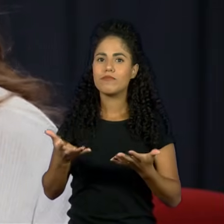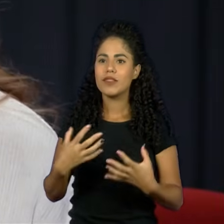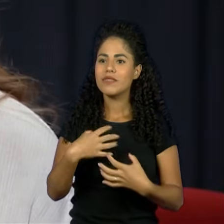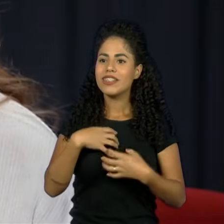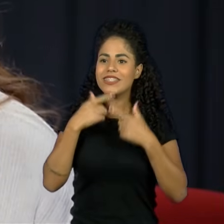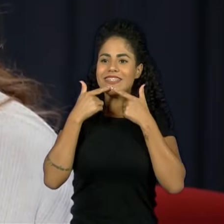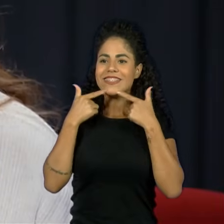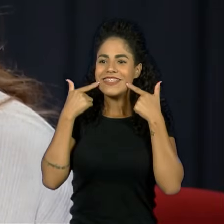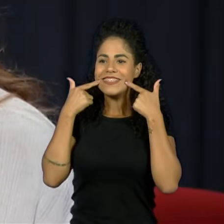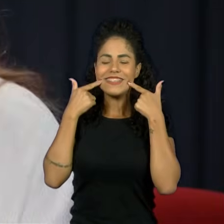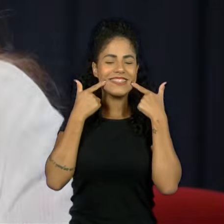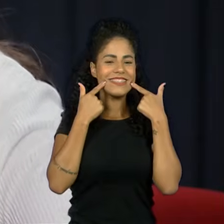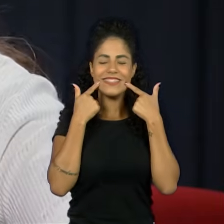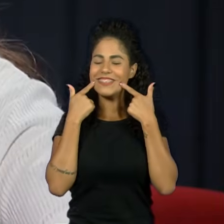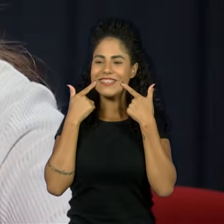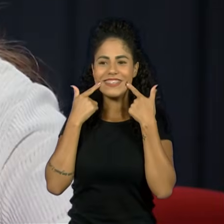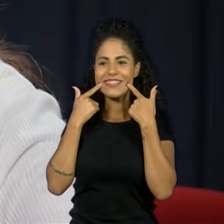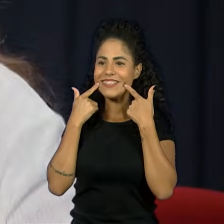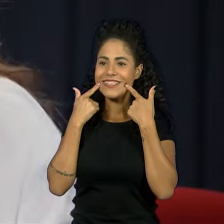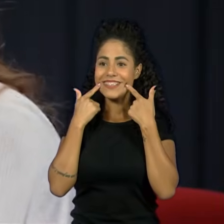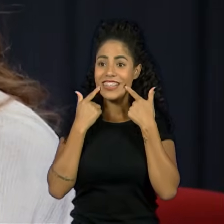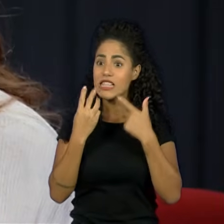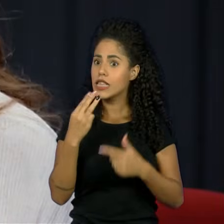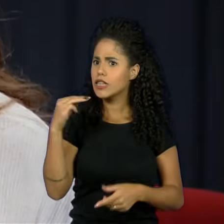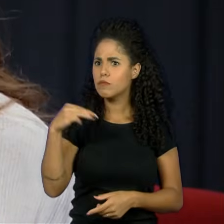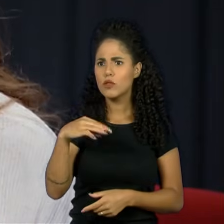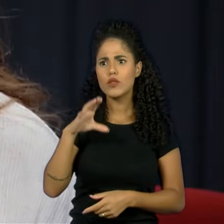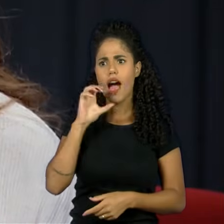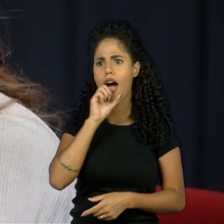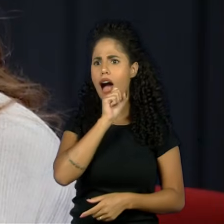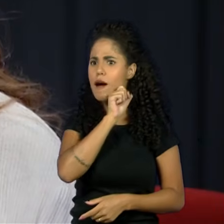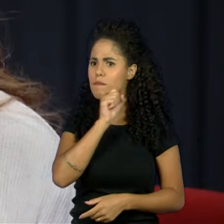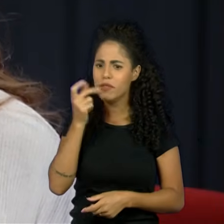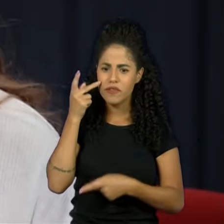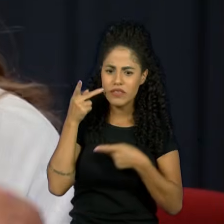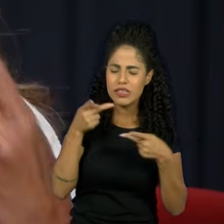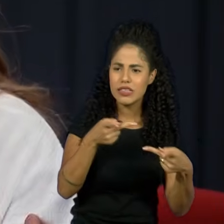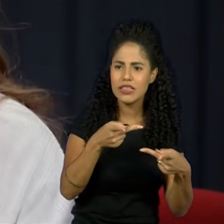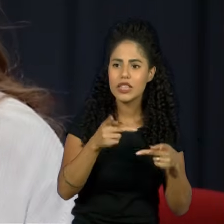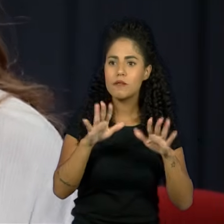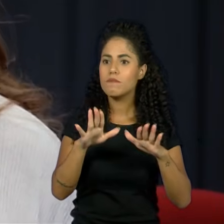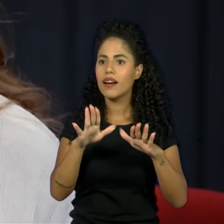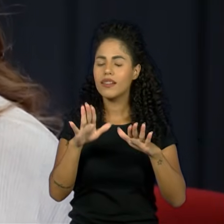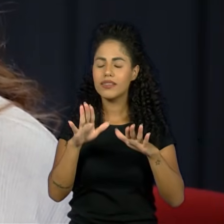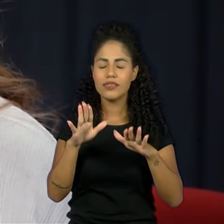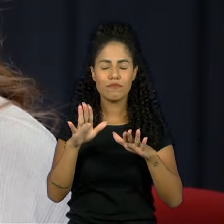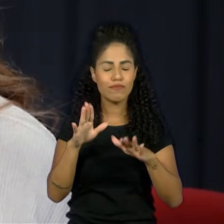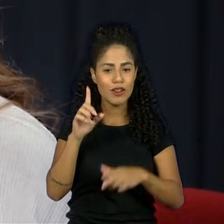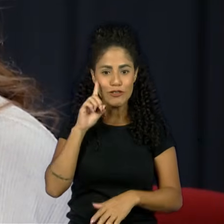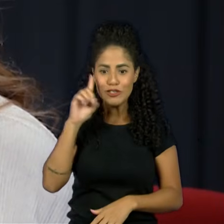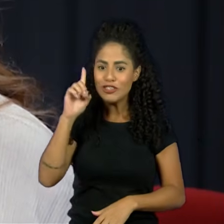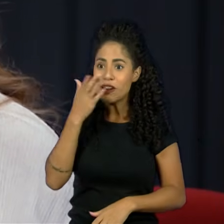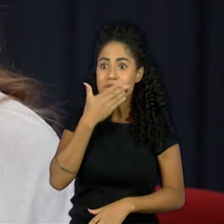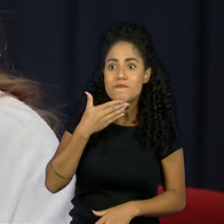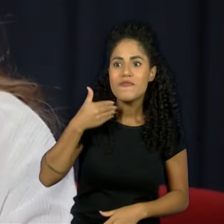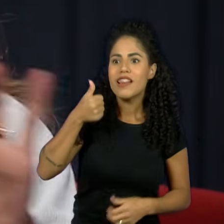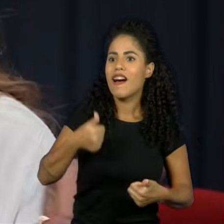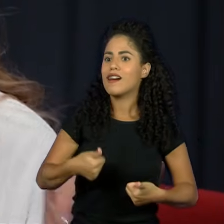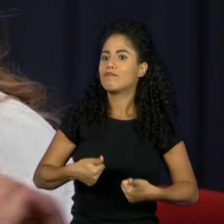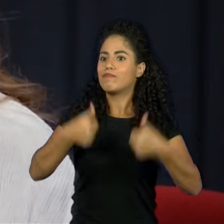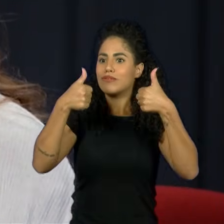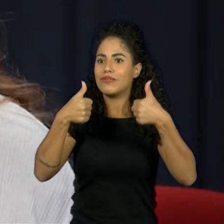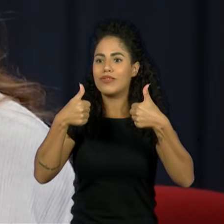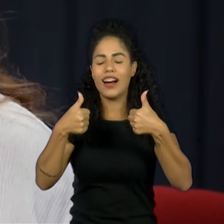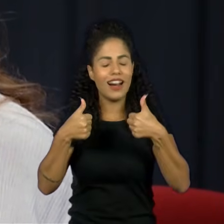lá teu sorriso. Tá. Não vai durar 3 minutos essa visita, mas vai mudar o dia da pessoa para muito melhor. Ele vai contar